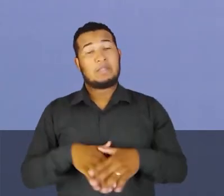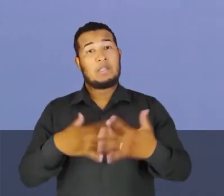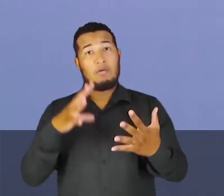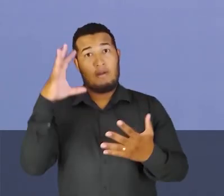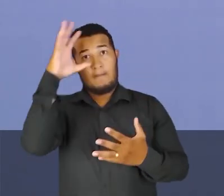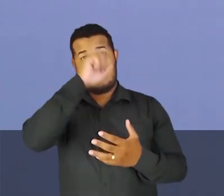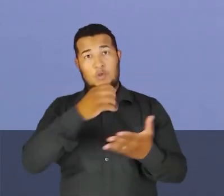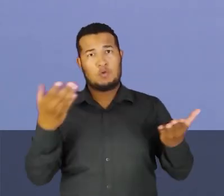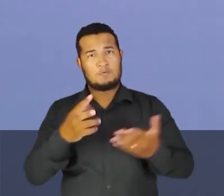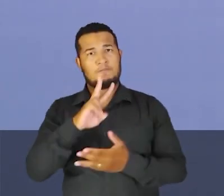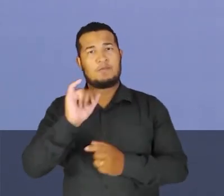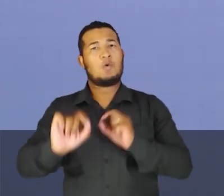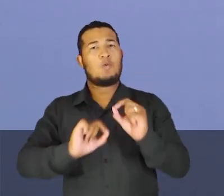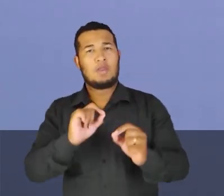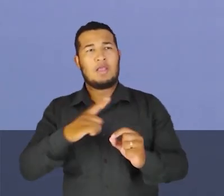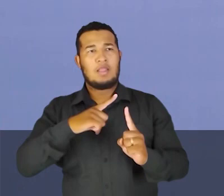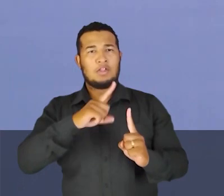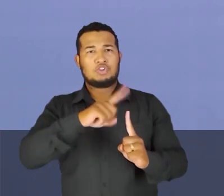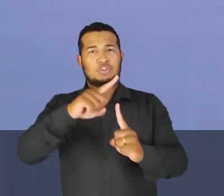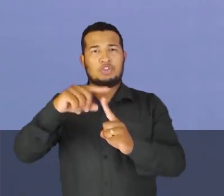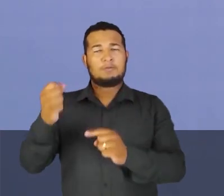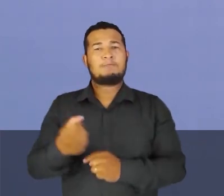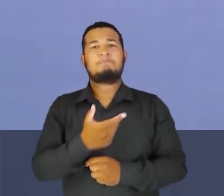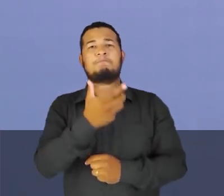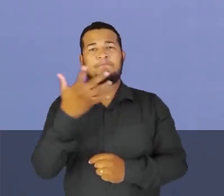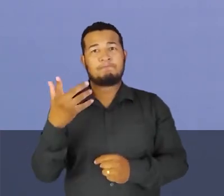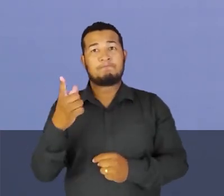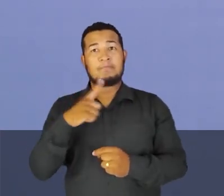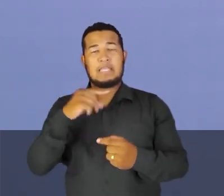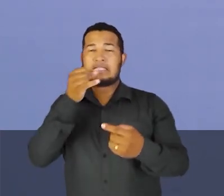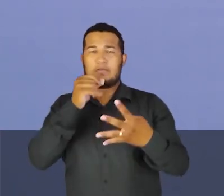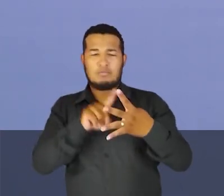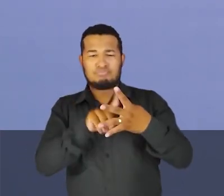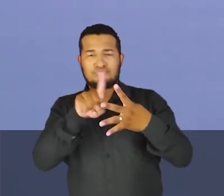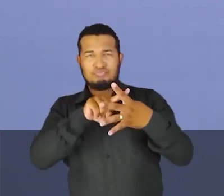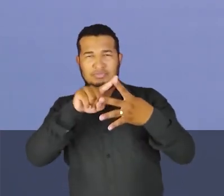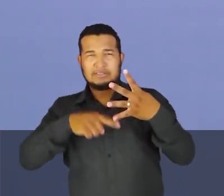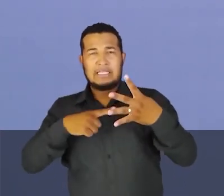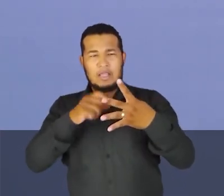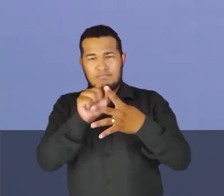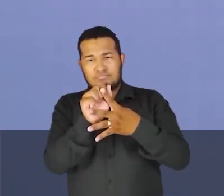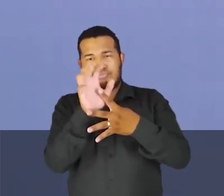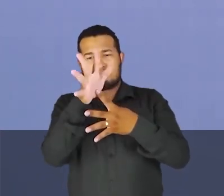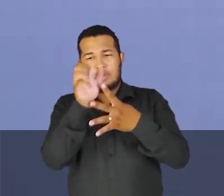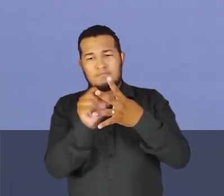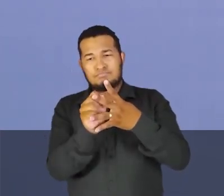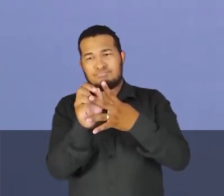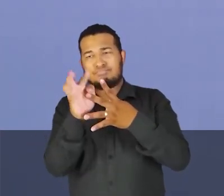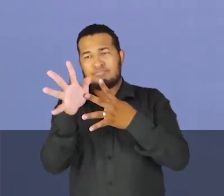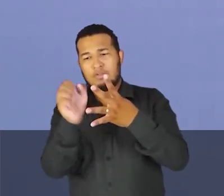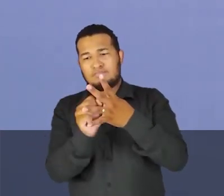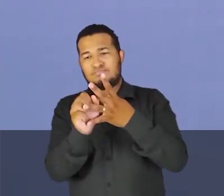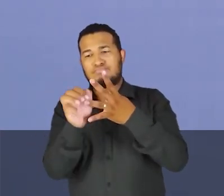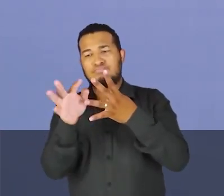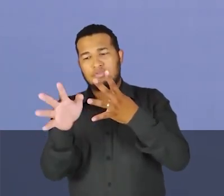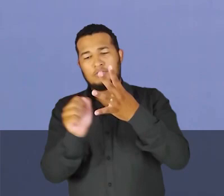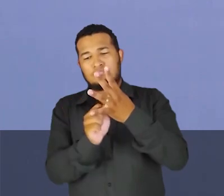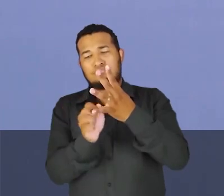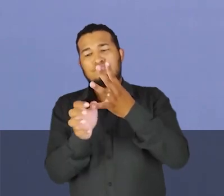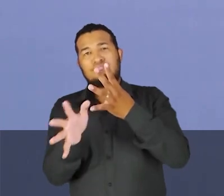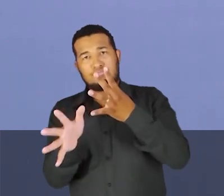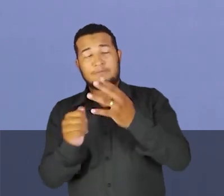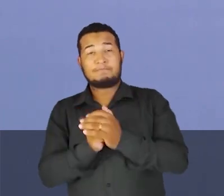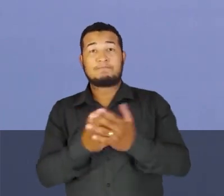que existem tipos de métodos contraceptivos dentro de cada uma dessas classes aí. E nós vamos começar aprendendo